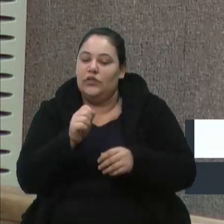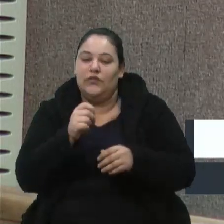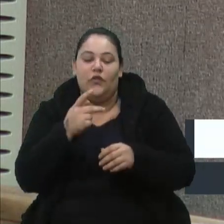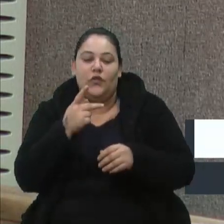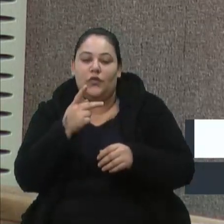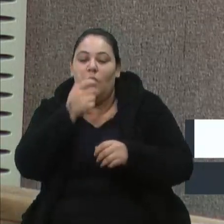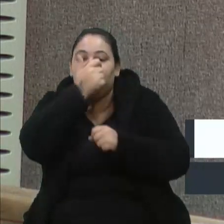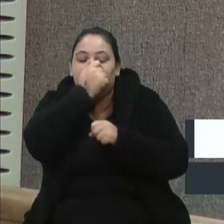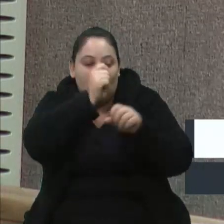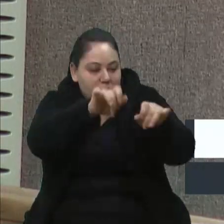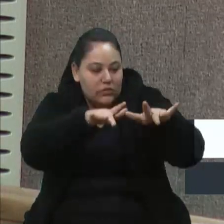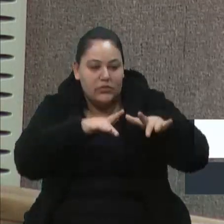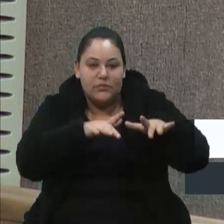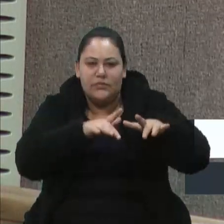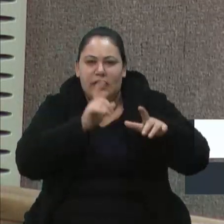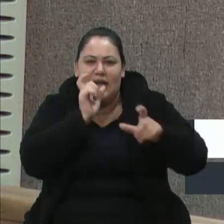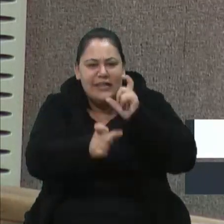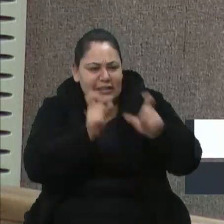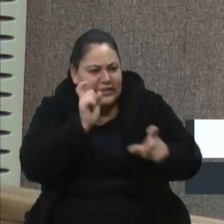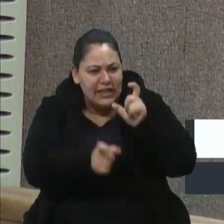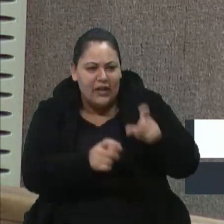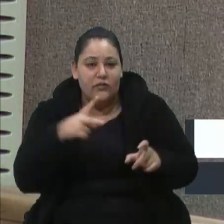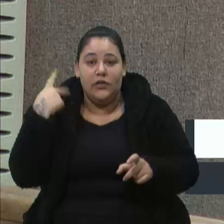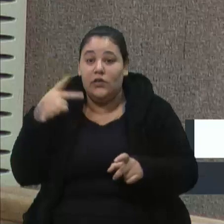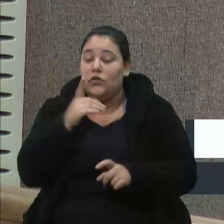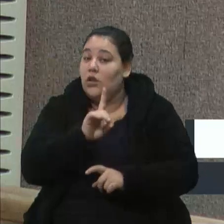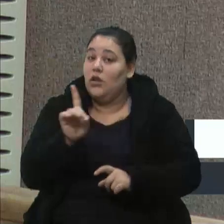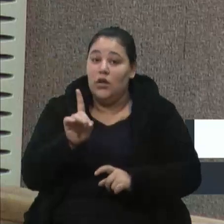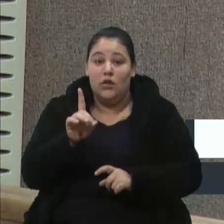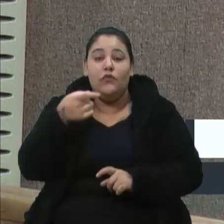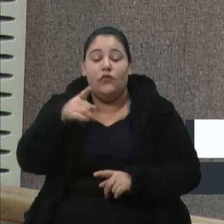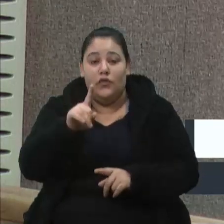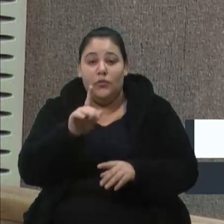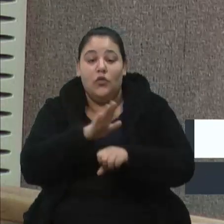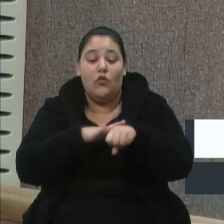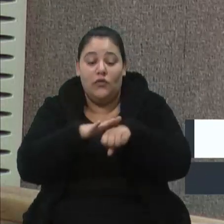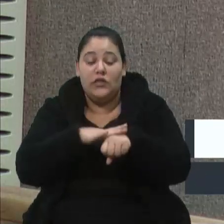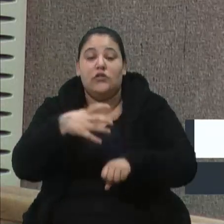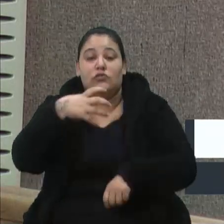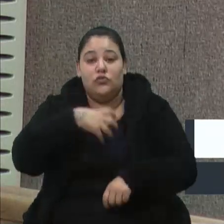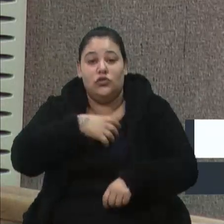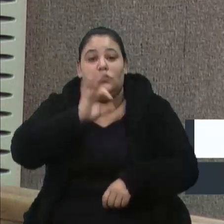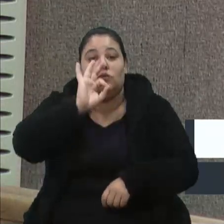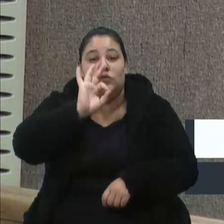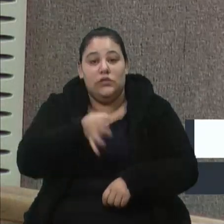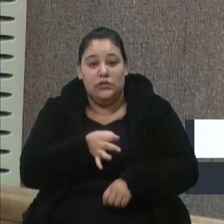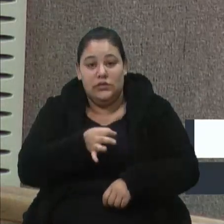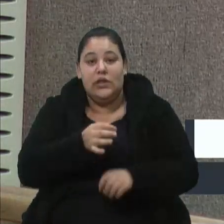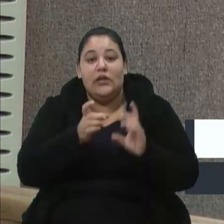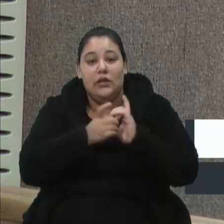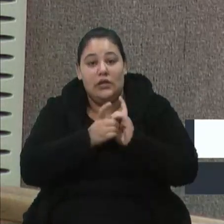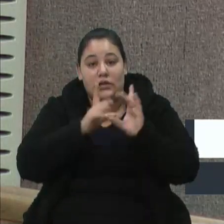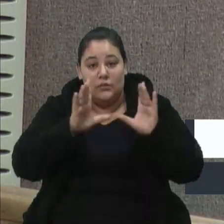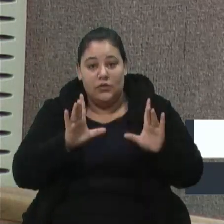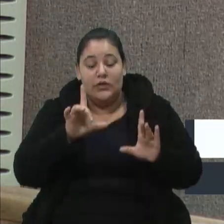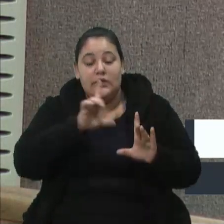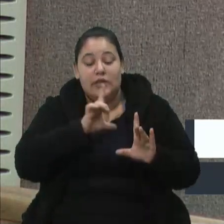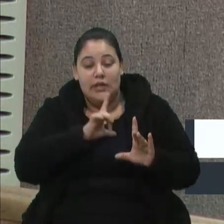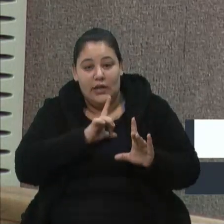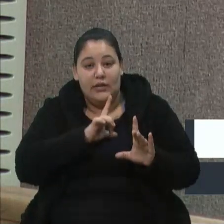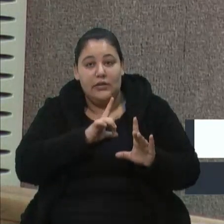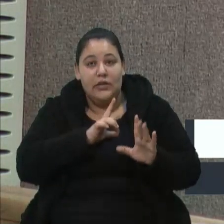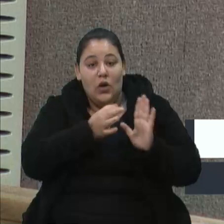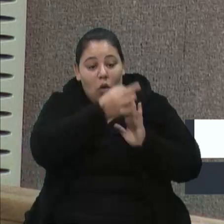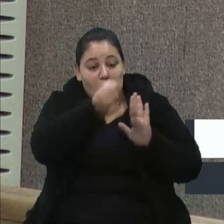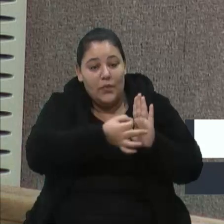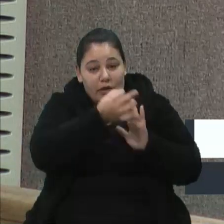nenhum, não é a minha conduta. Vamos debater aqui de forma ordeira, de forma correta. A democracia tem pontos de vista